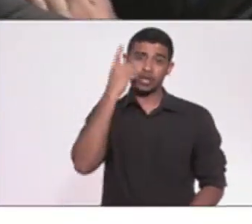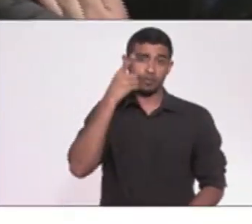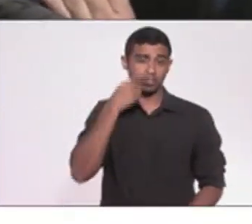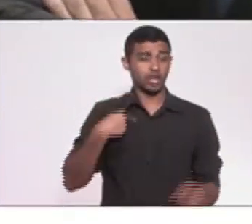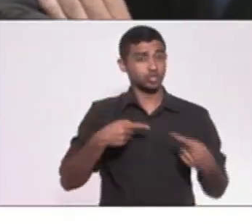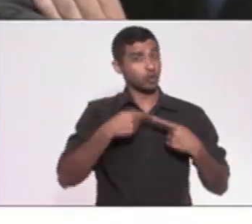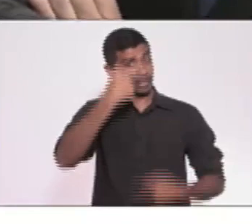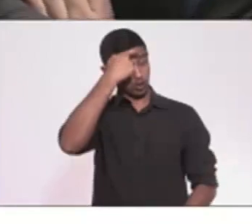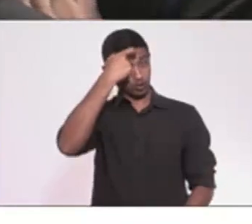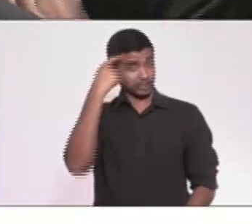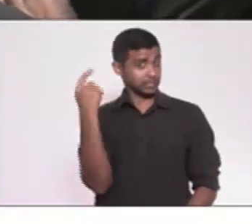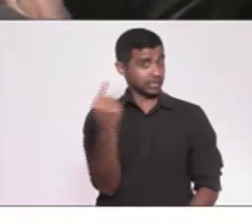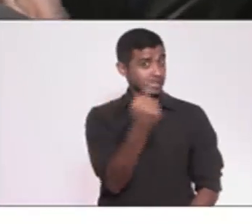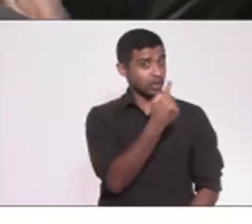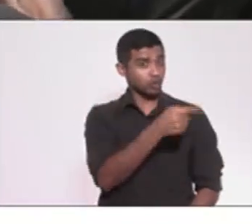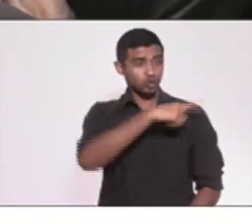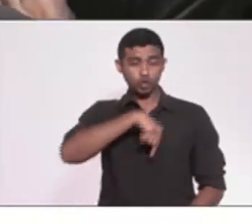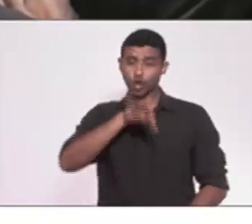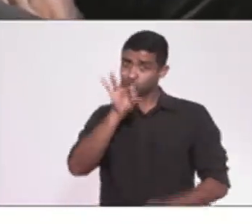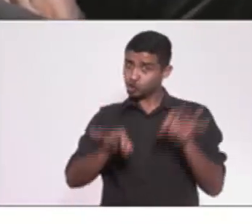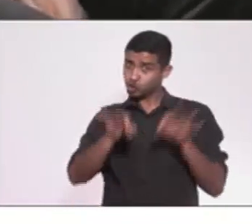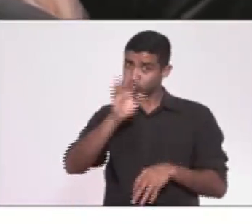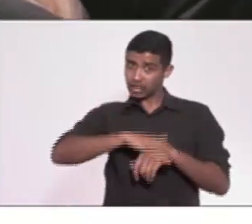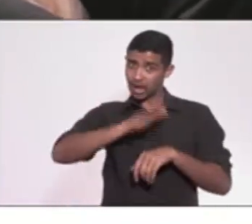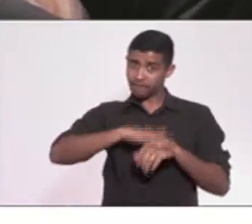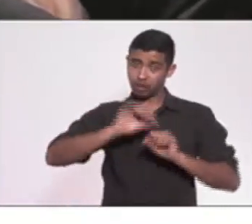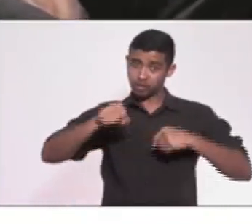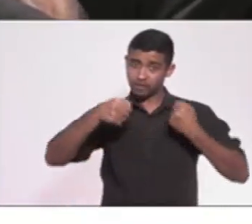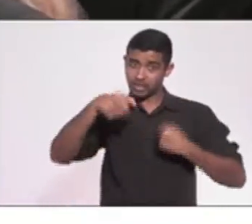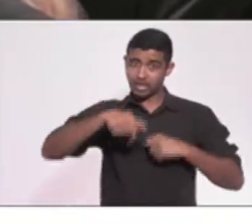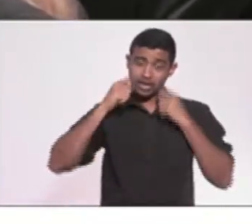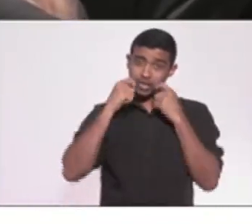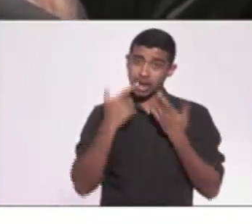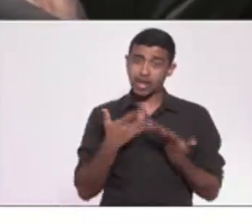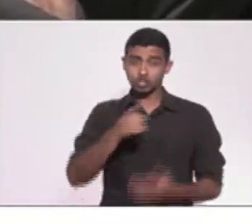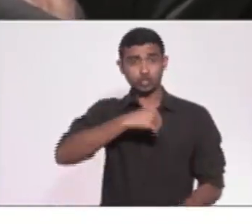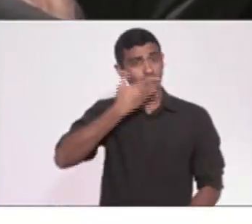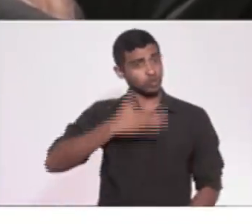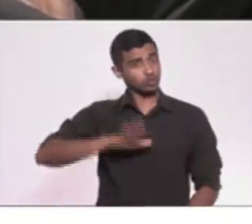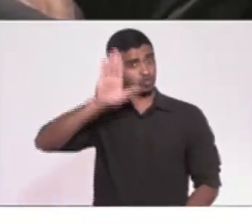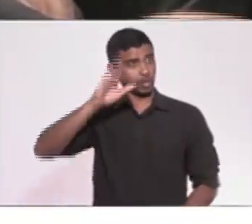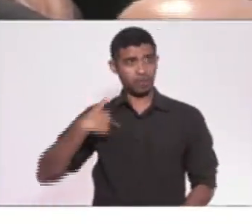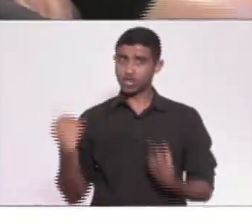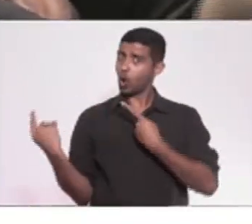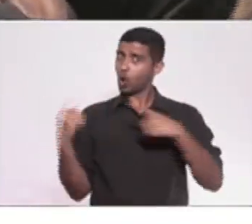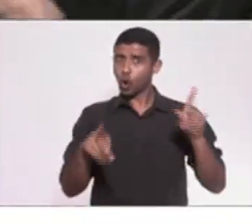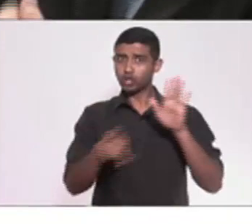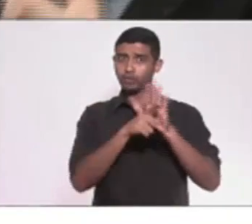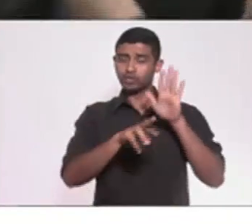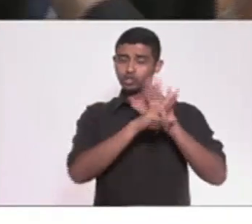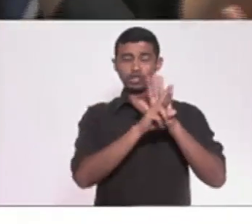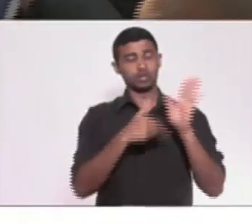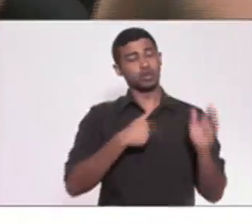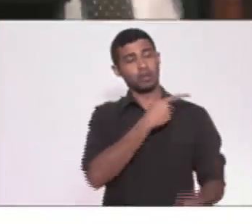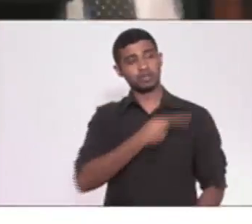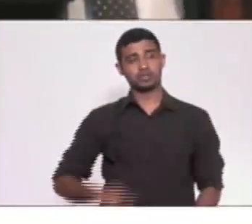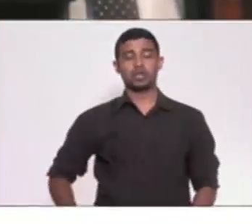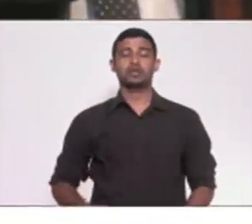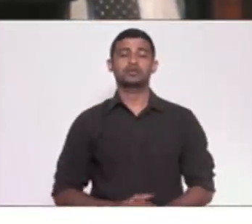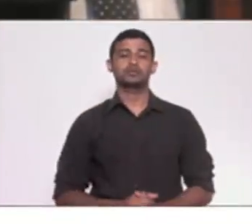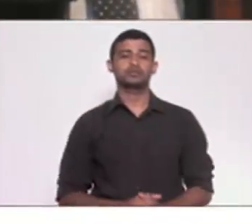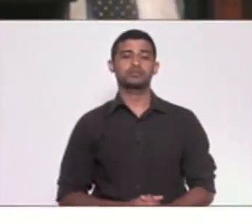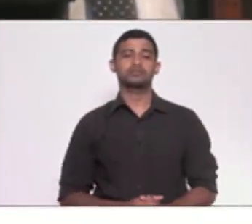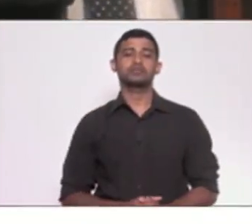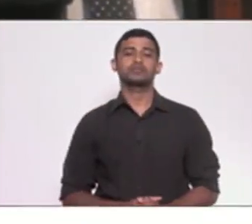com a sua consciência, julgar o que é defender esse parlamento. E no nosso julgamento, eu vou estar contrário a esse projeto de resolução, senhor presidente.